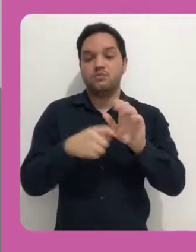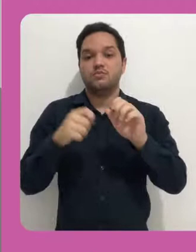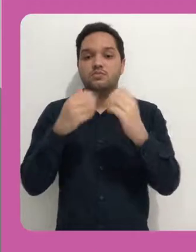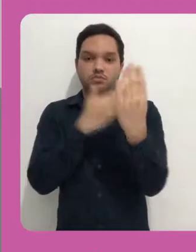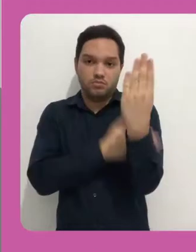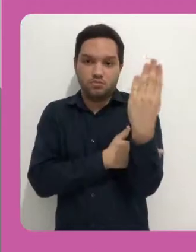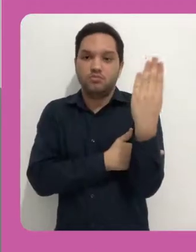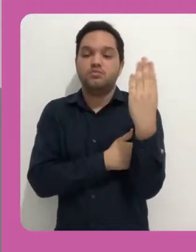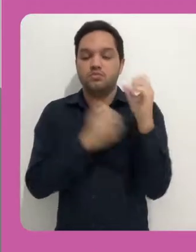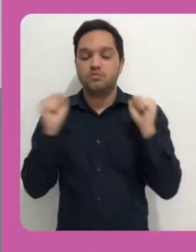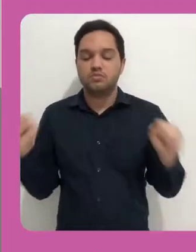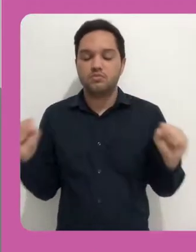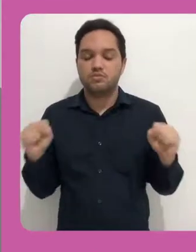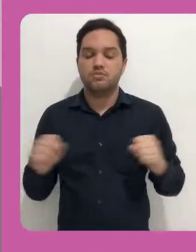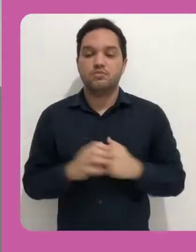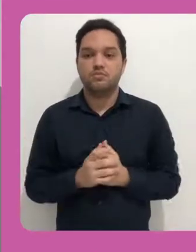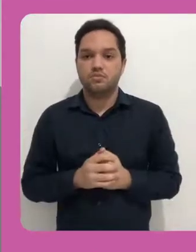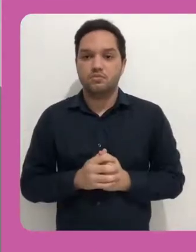como é que fica.